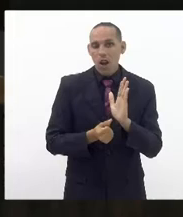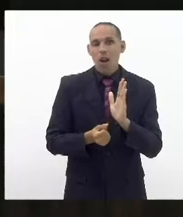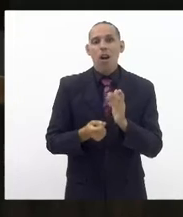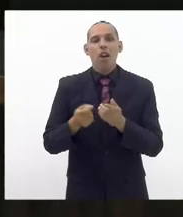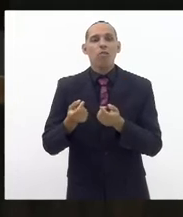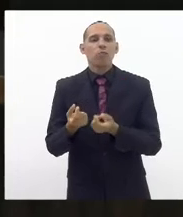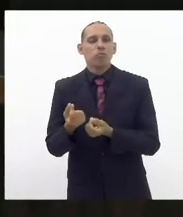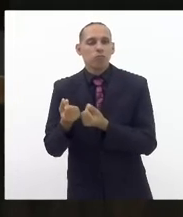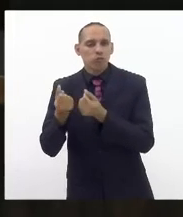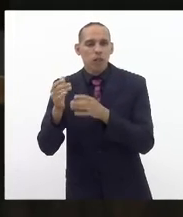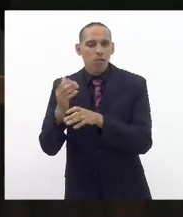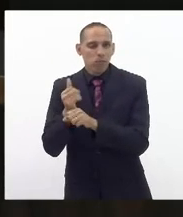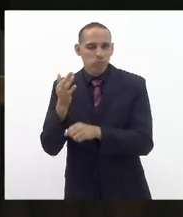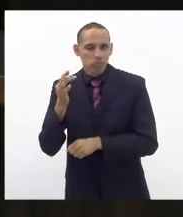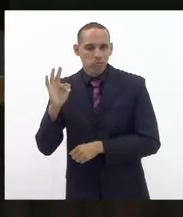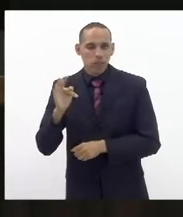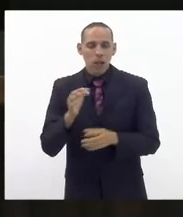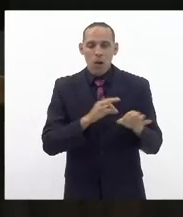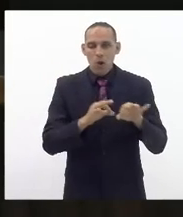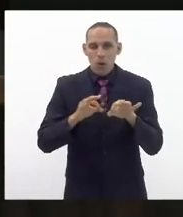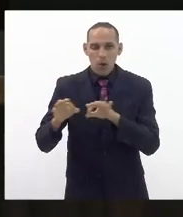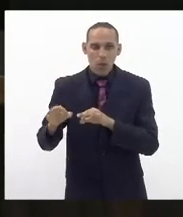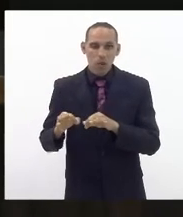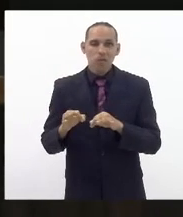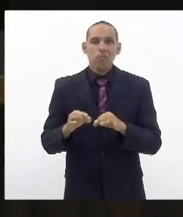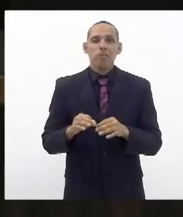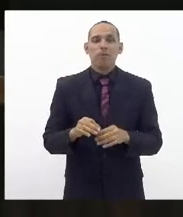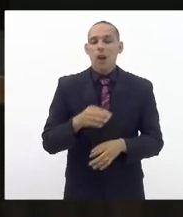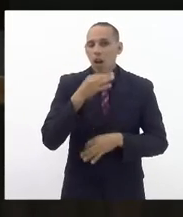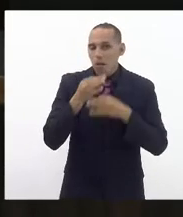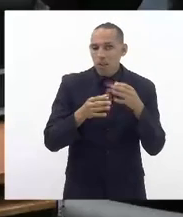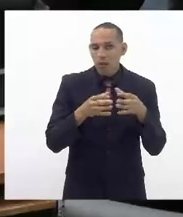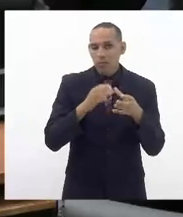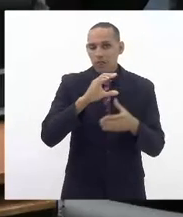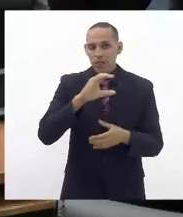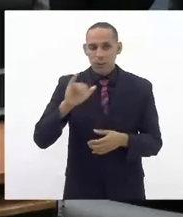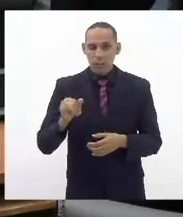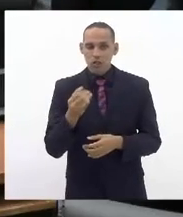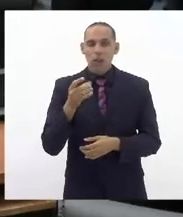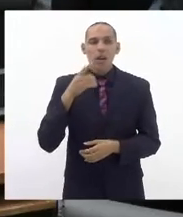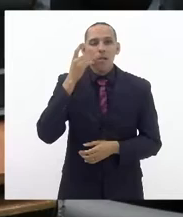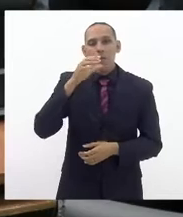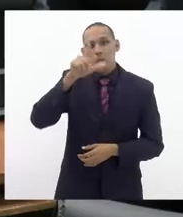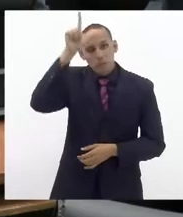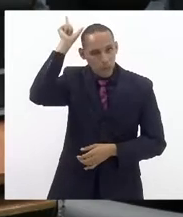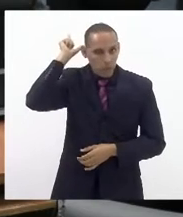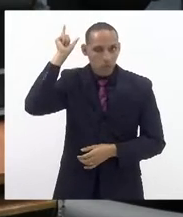Para emitir parecer pela Comissão de Constituição e Justiça, deputado Luiz Paulo.